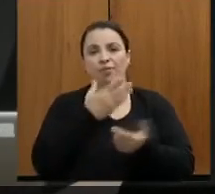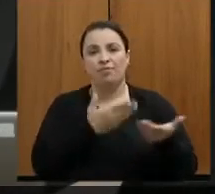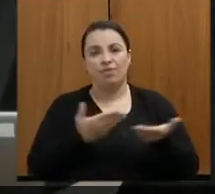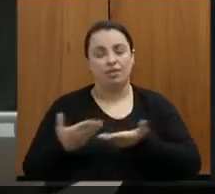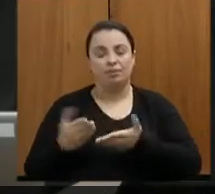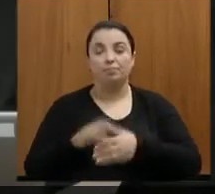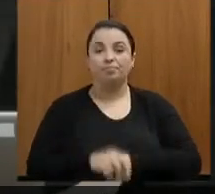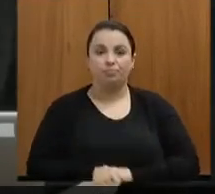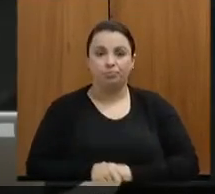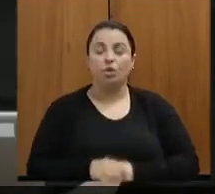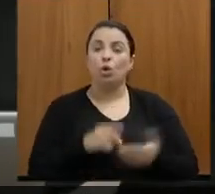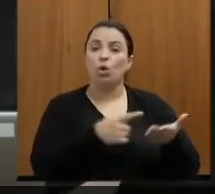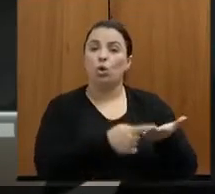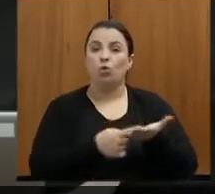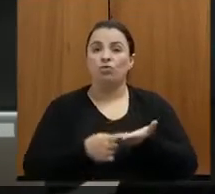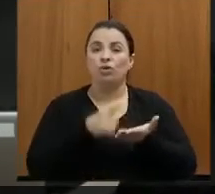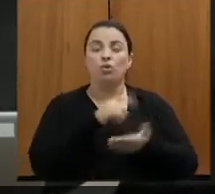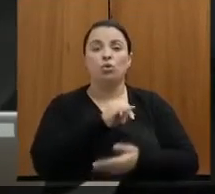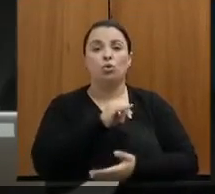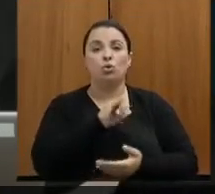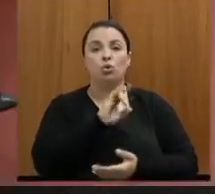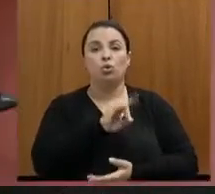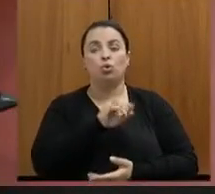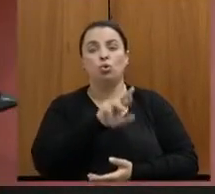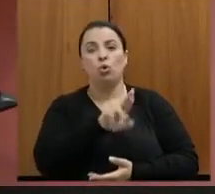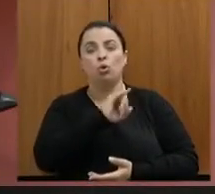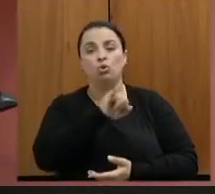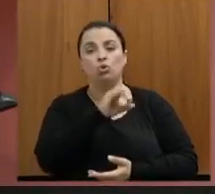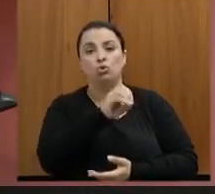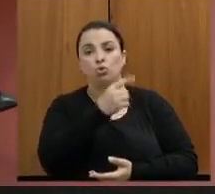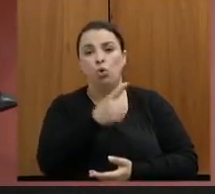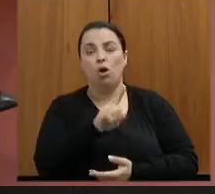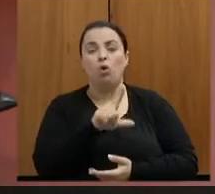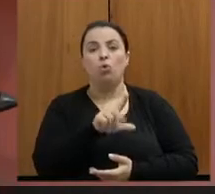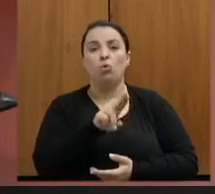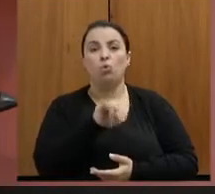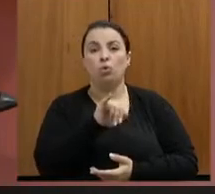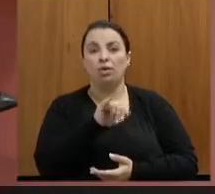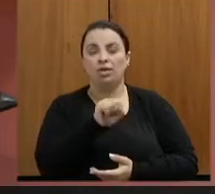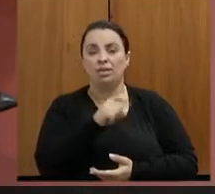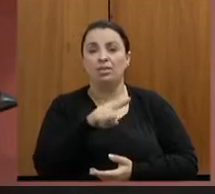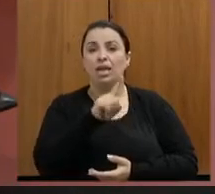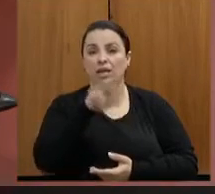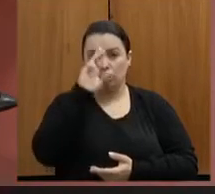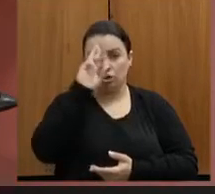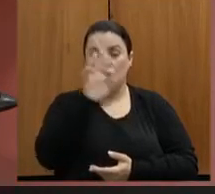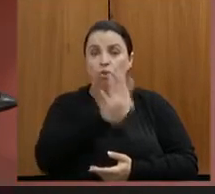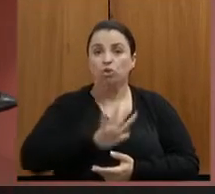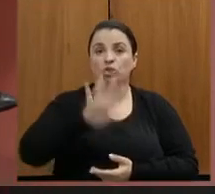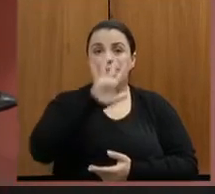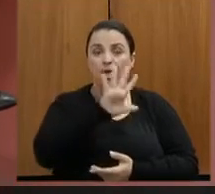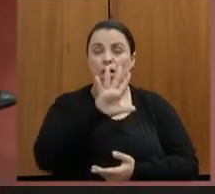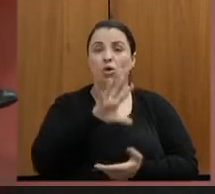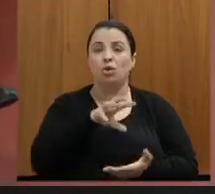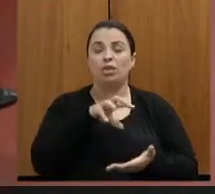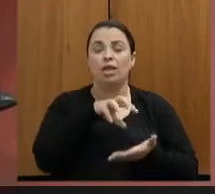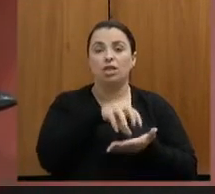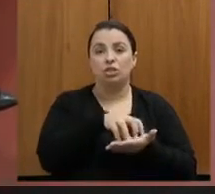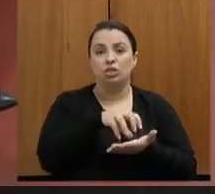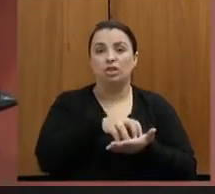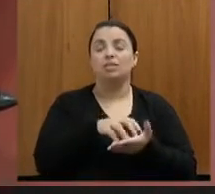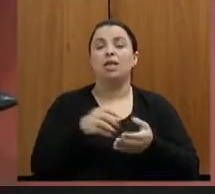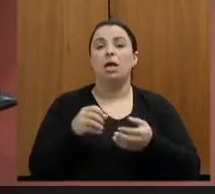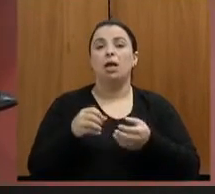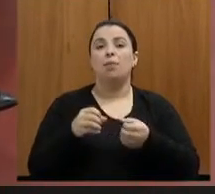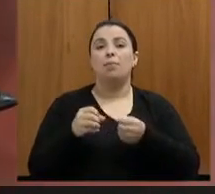Convido o doutor João Luiz Teixeira Andrade, diretor-geral da Agência Metropolitana do Vale do